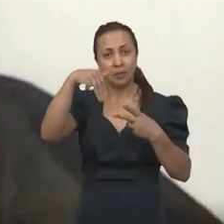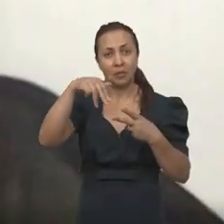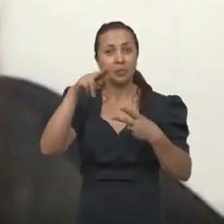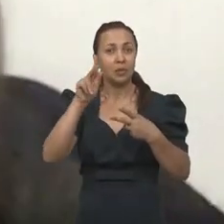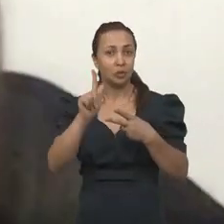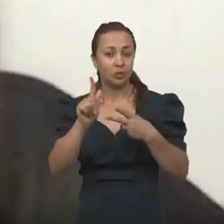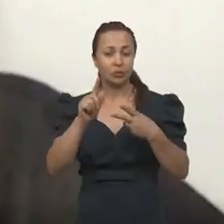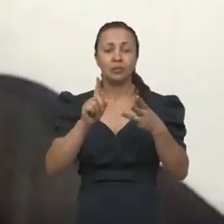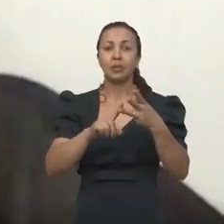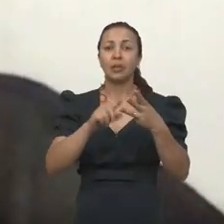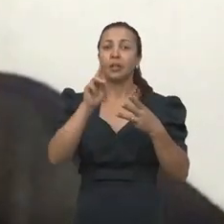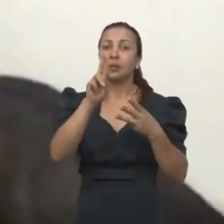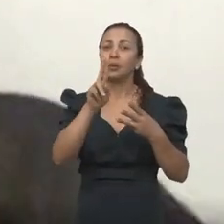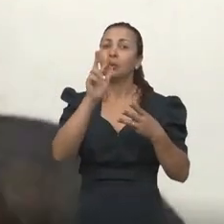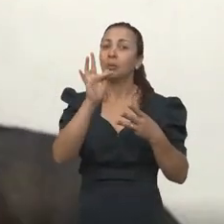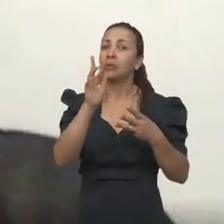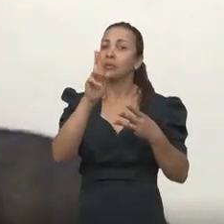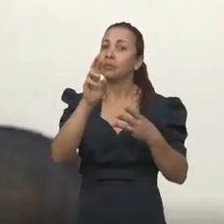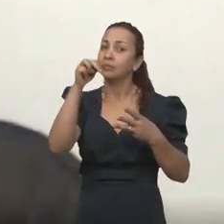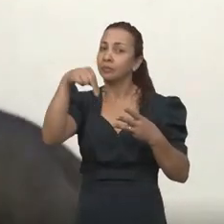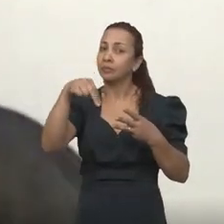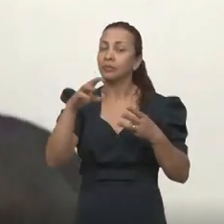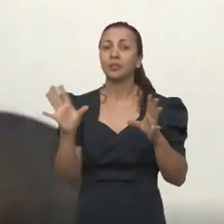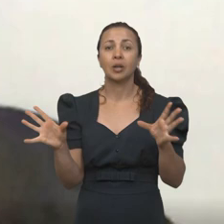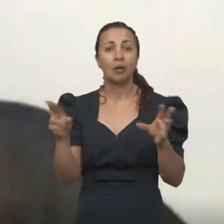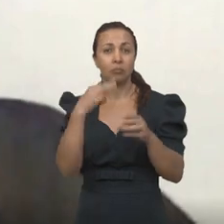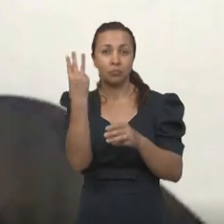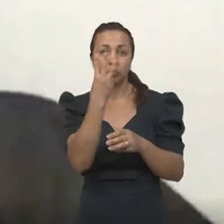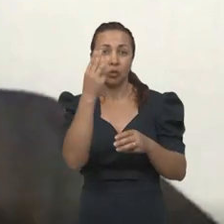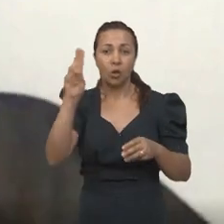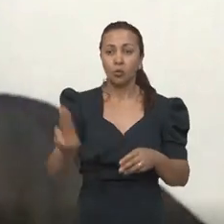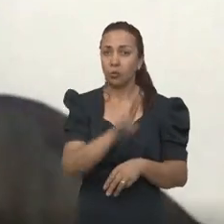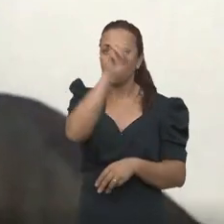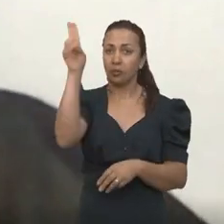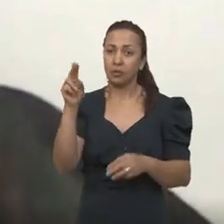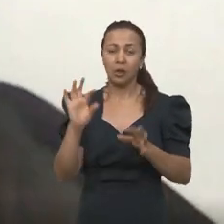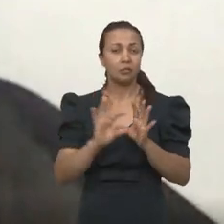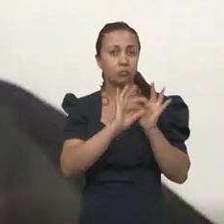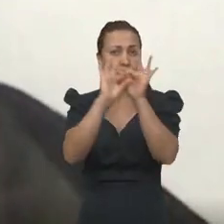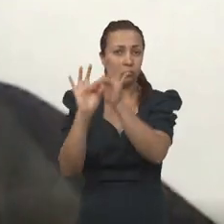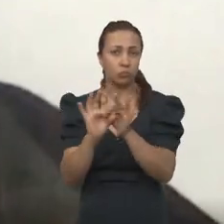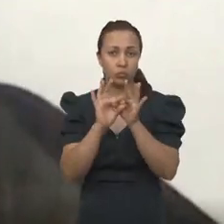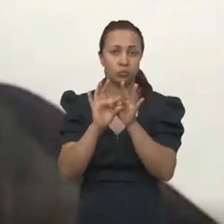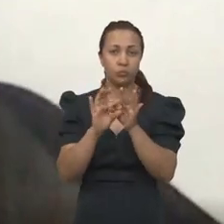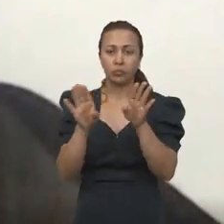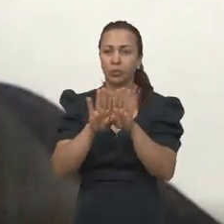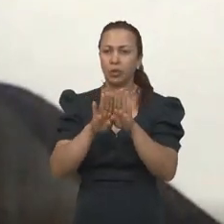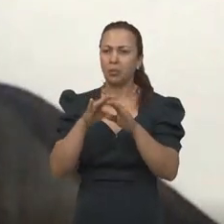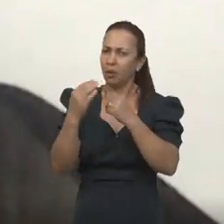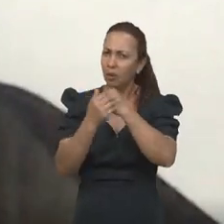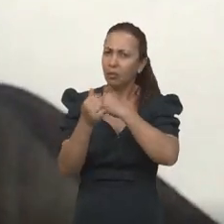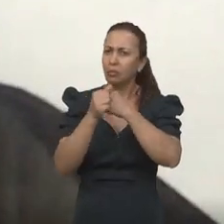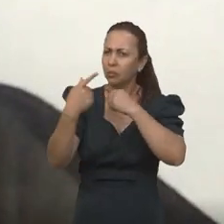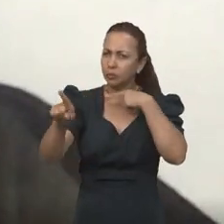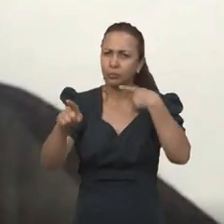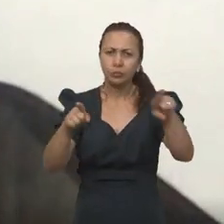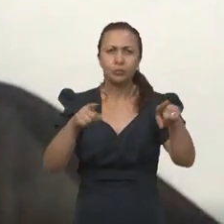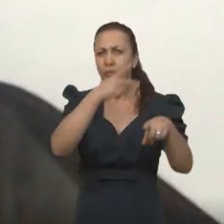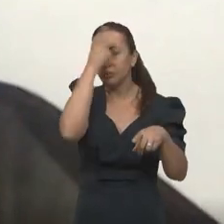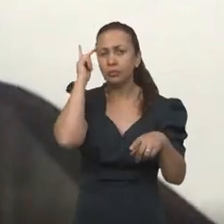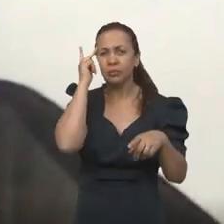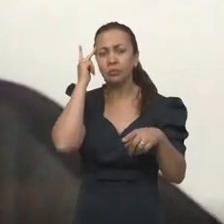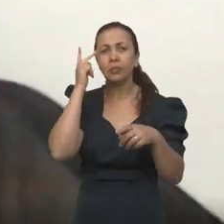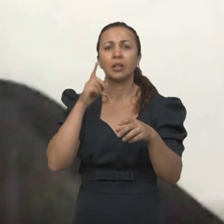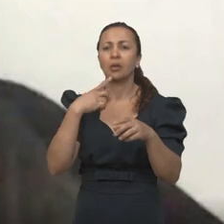Gerais e ao IFRN então a gente com coisa aí essa rede começamos a chamar também outros